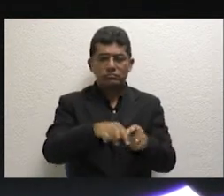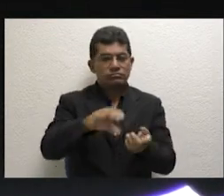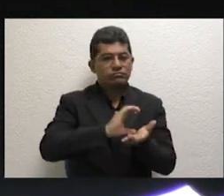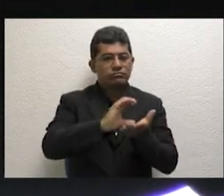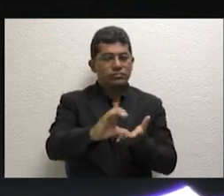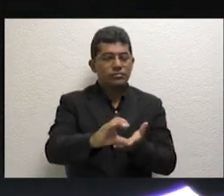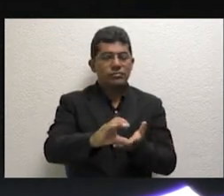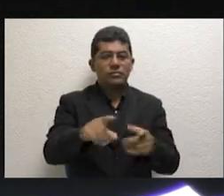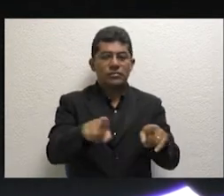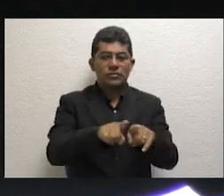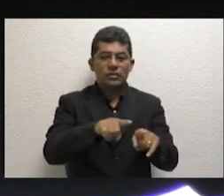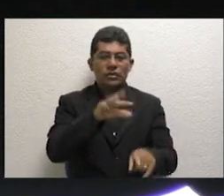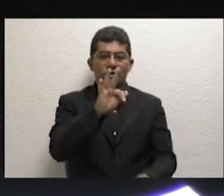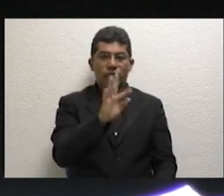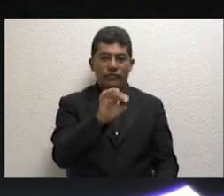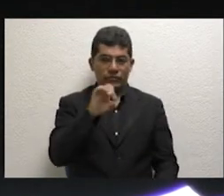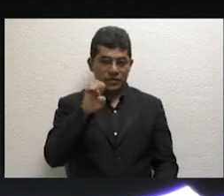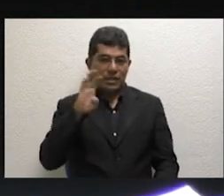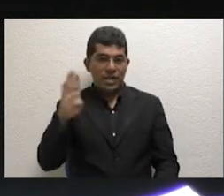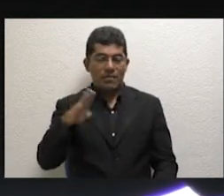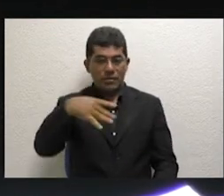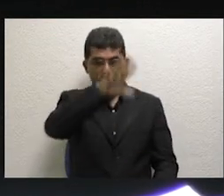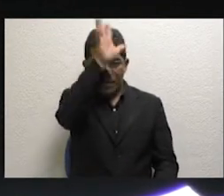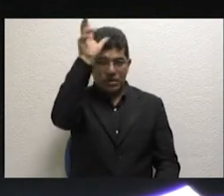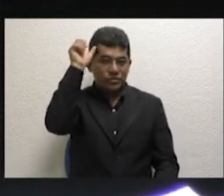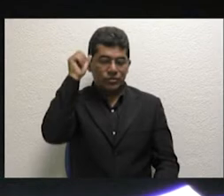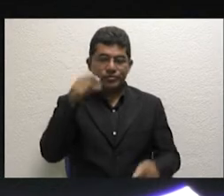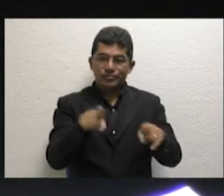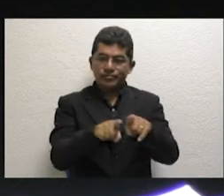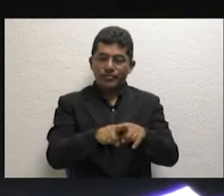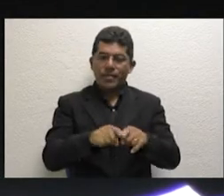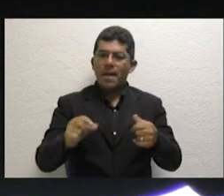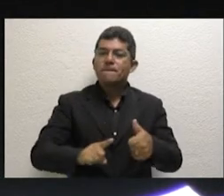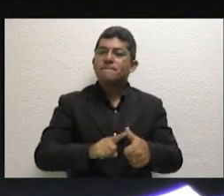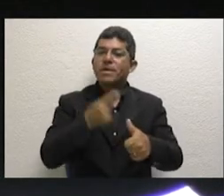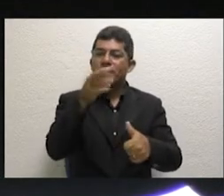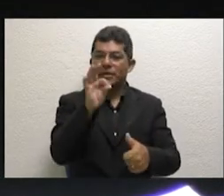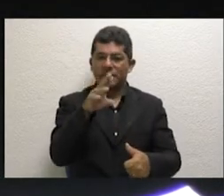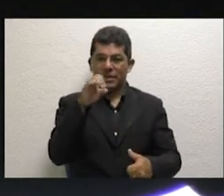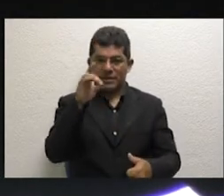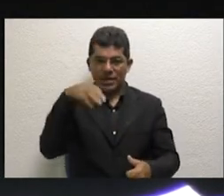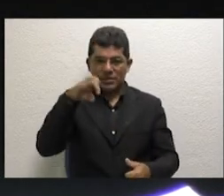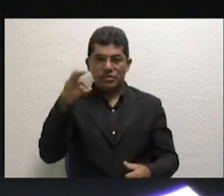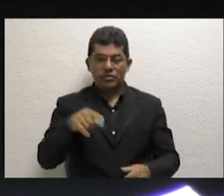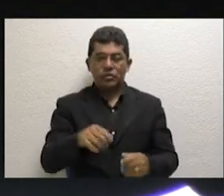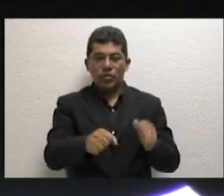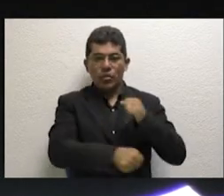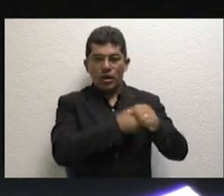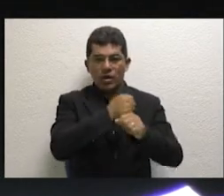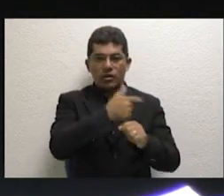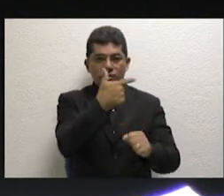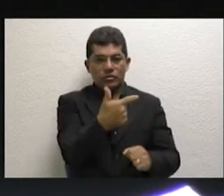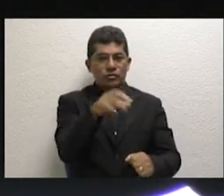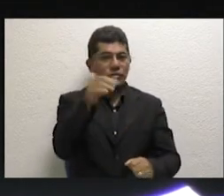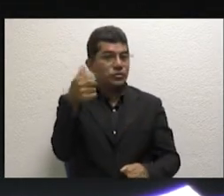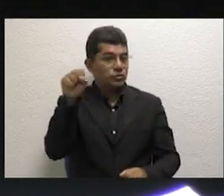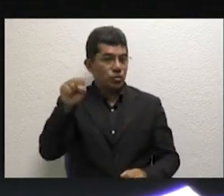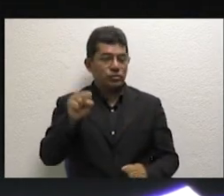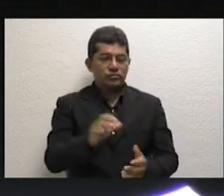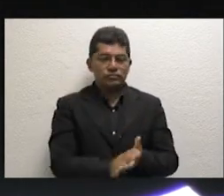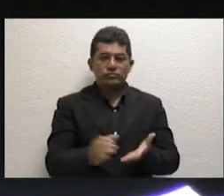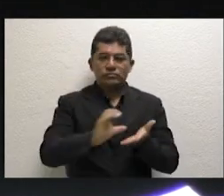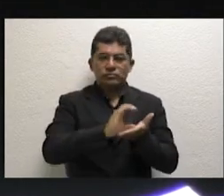dos recursos do Fundeb ao Amazonas no primeiro trimestre de 2018 senhores deputados o repasse foi de